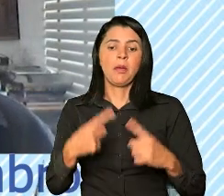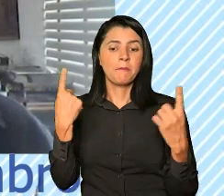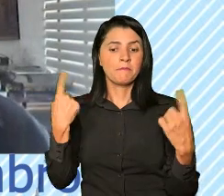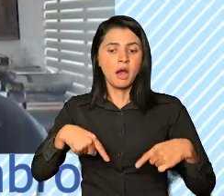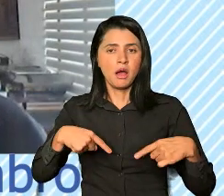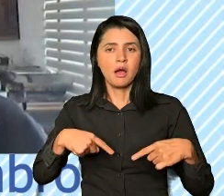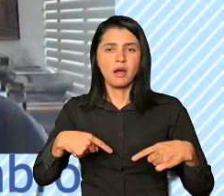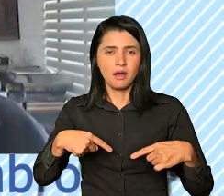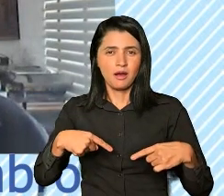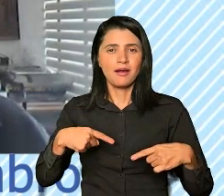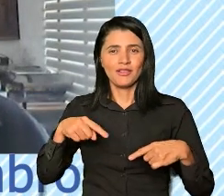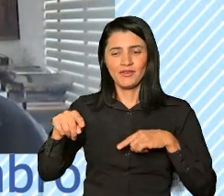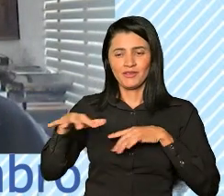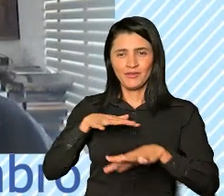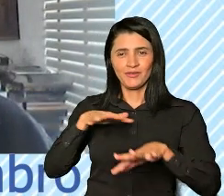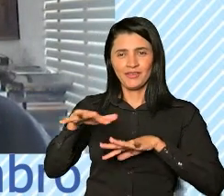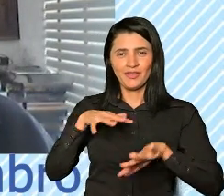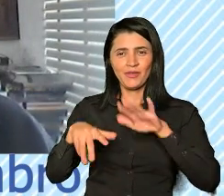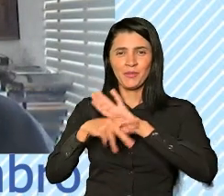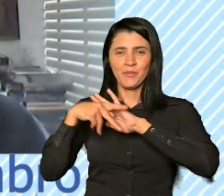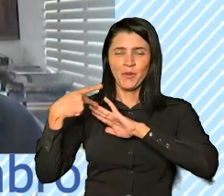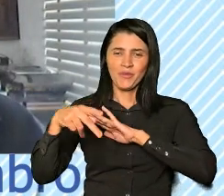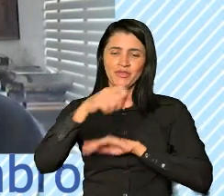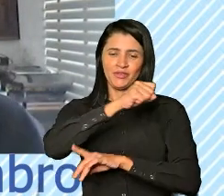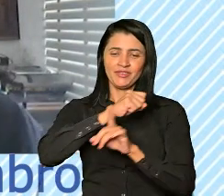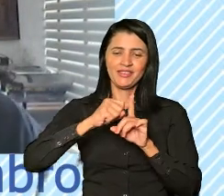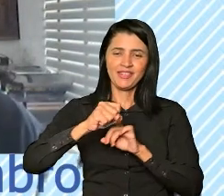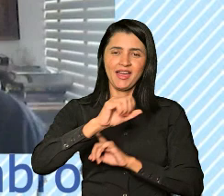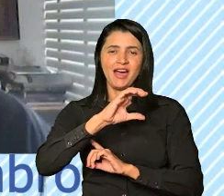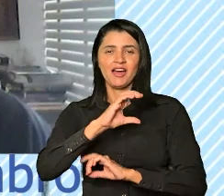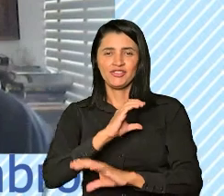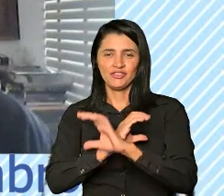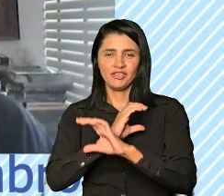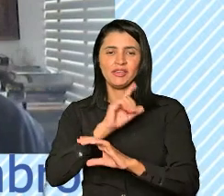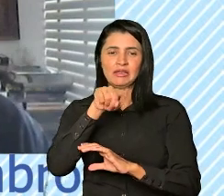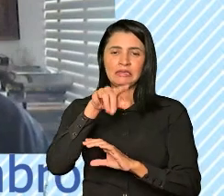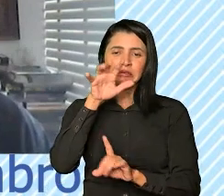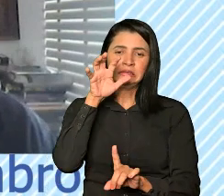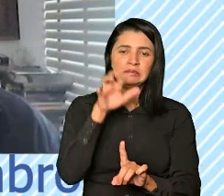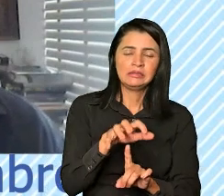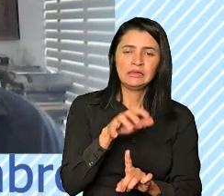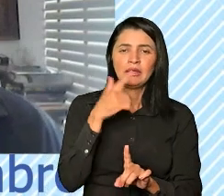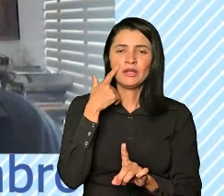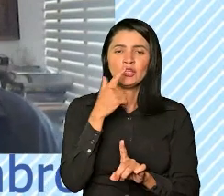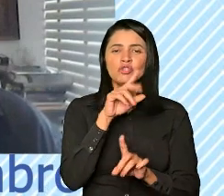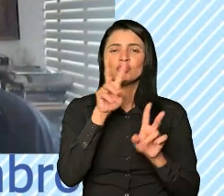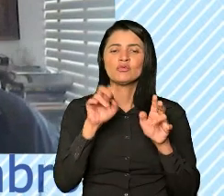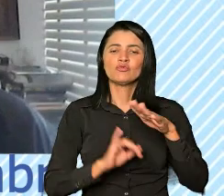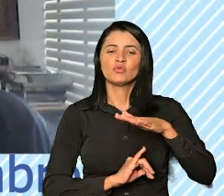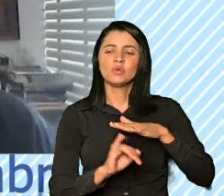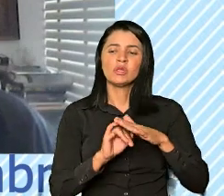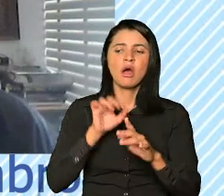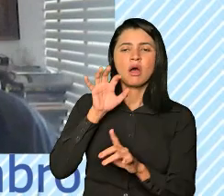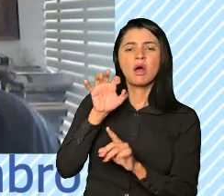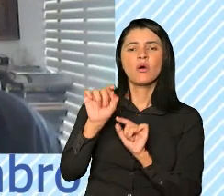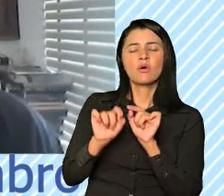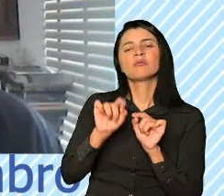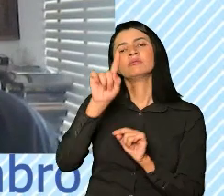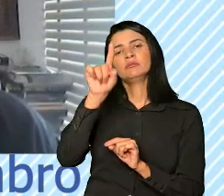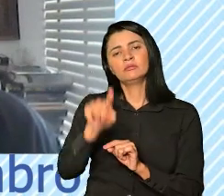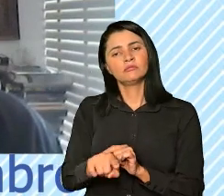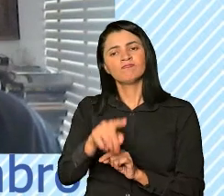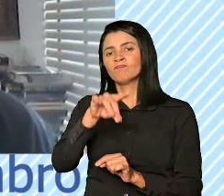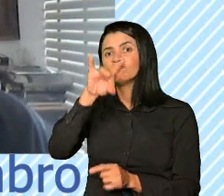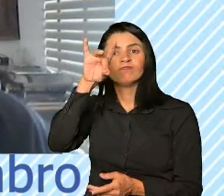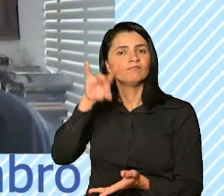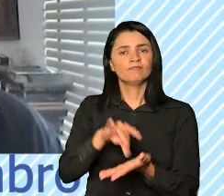nesse sentido, os movimentos da sociedade civil, os movimentos populares, as pressões sobre as instituições estatais são muito